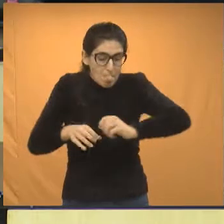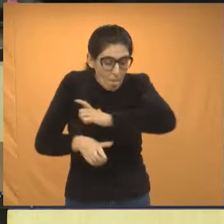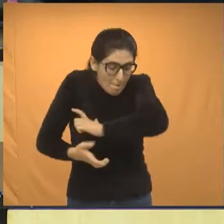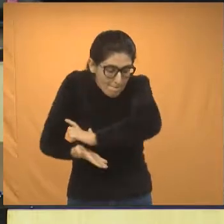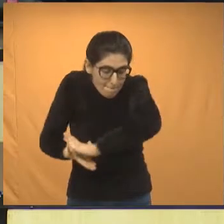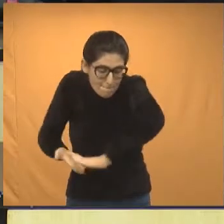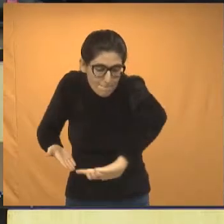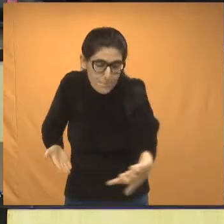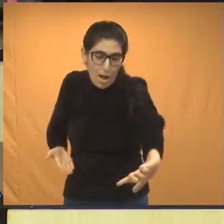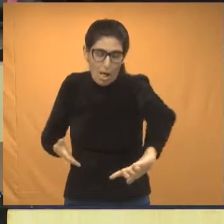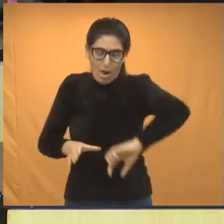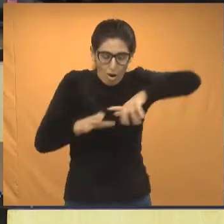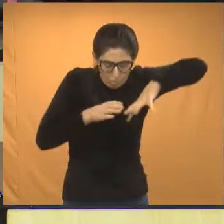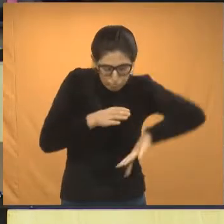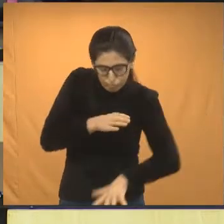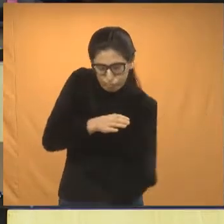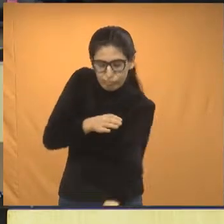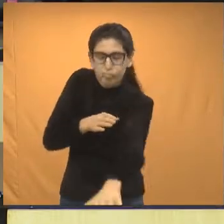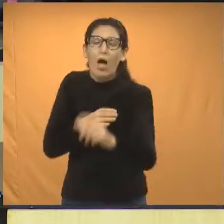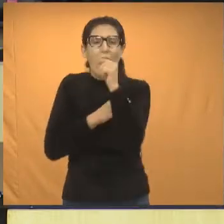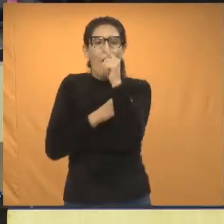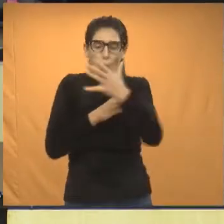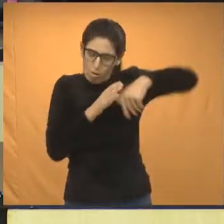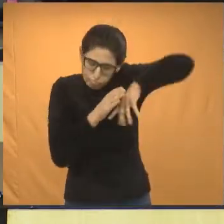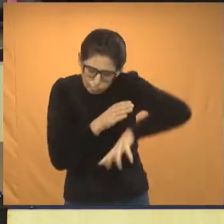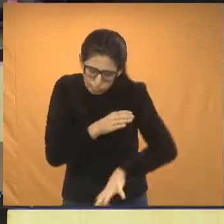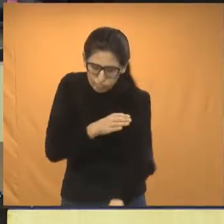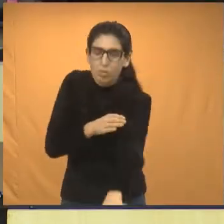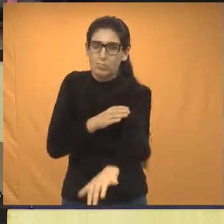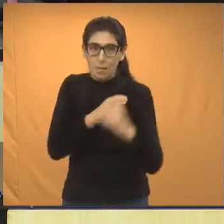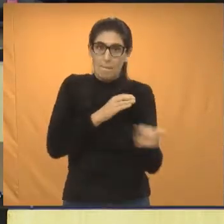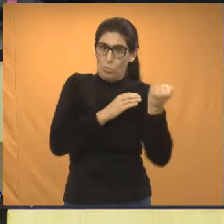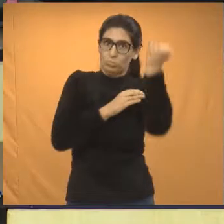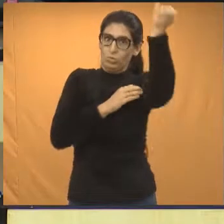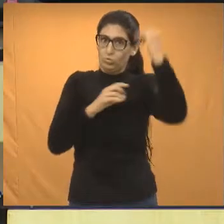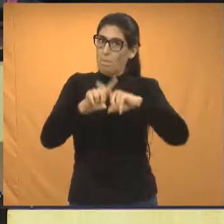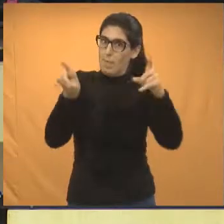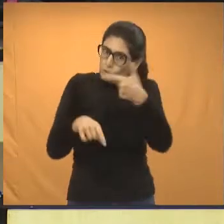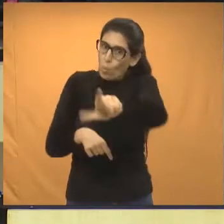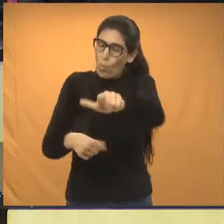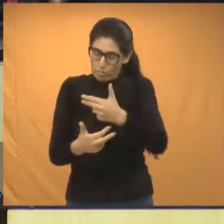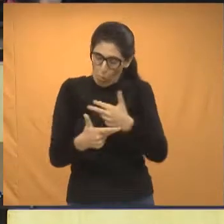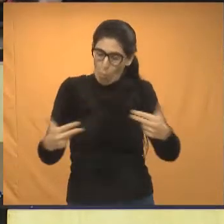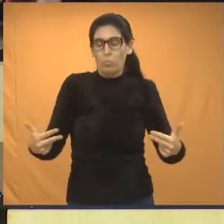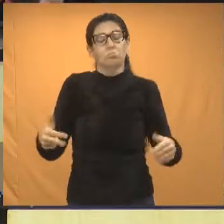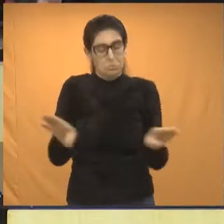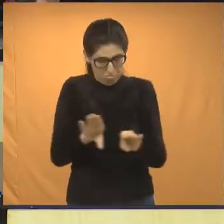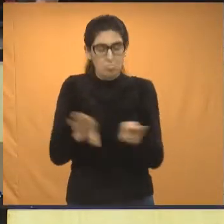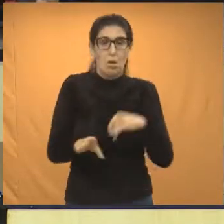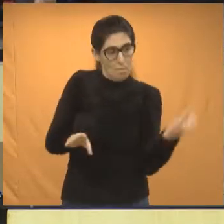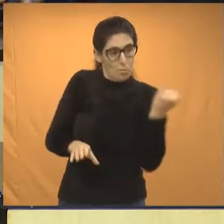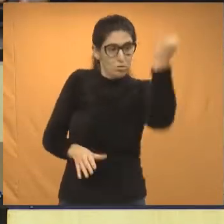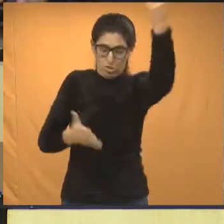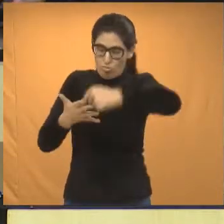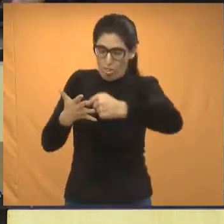muito, né? Mas não é só uma questão disso. Eu não visualizo só nisso, né? E também não é uma questão só de acelerar. A gente